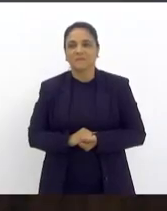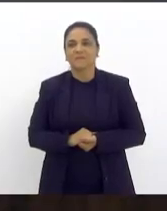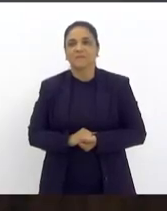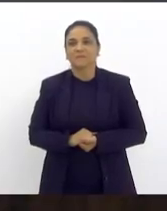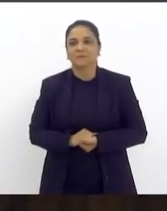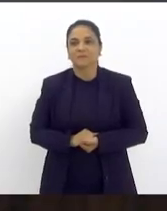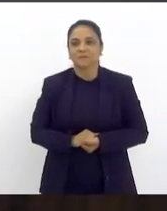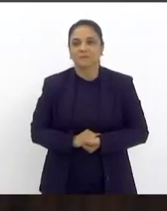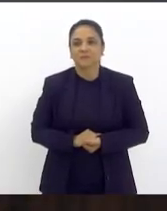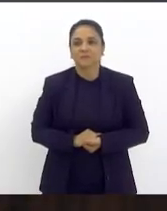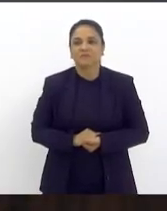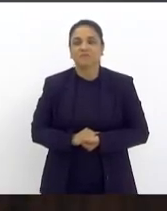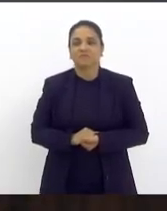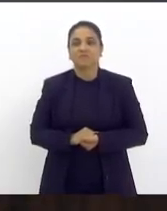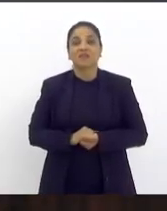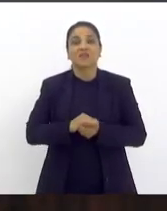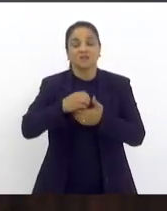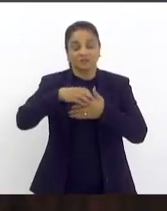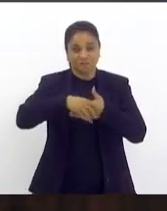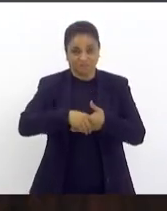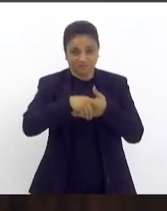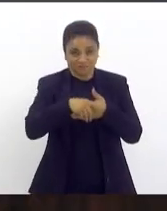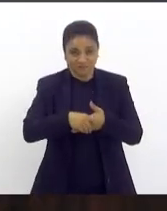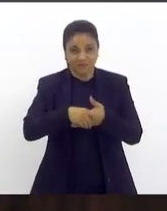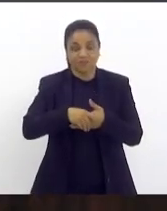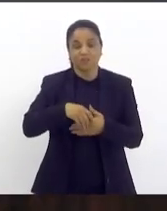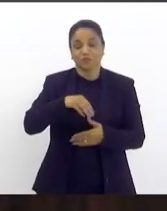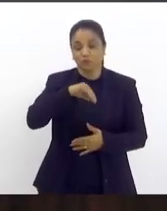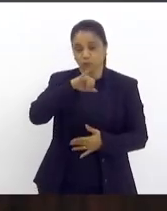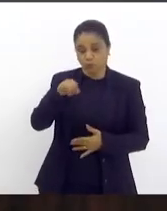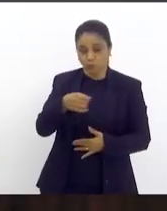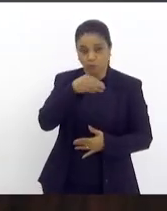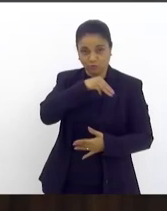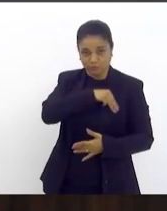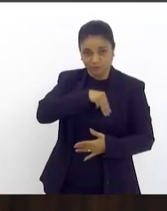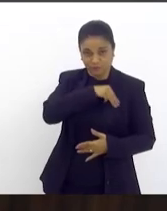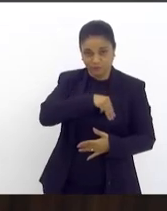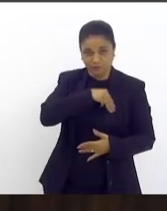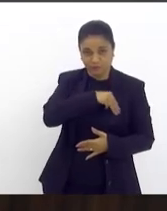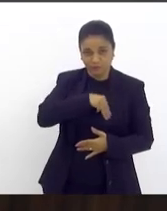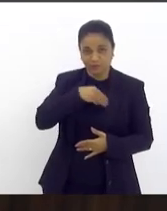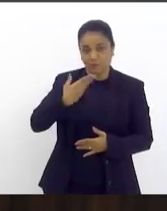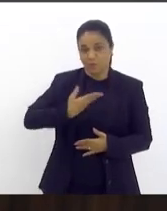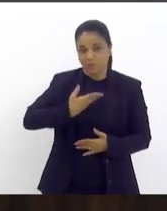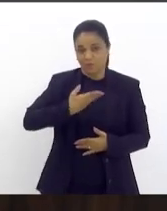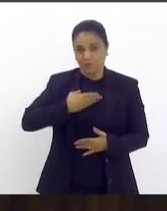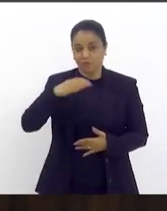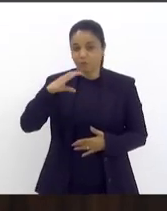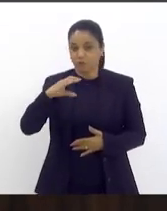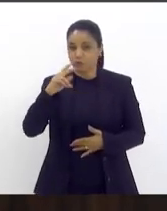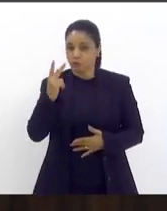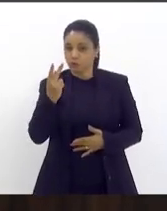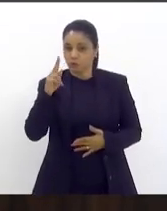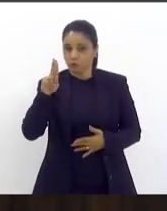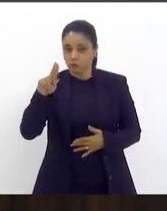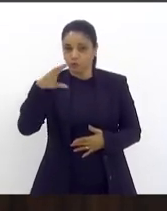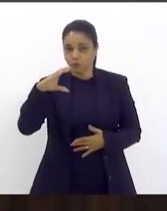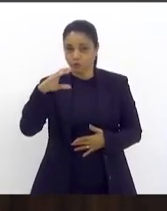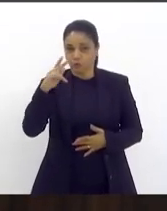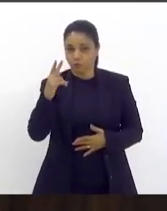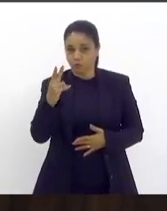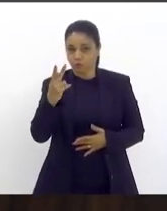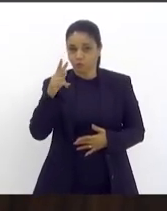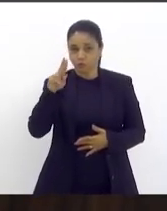Cumprimentar lá de São João de Meriti, meu amigo Chuchu, meu amigo Flávio Vance, meu amigo Grande, meu